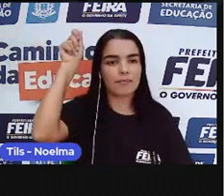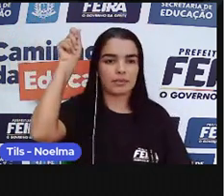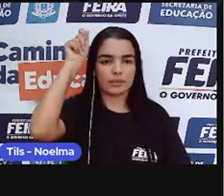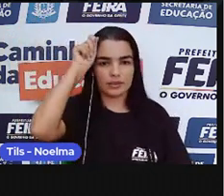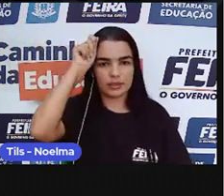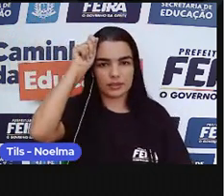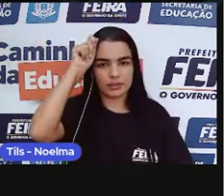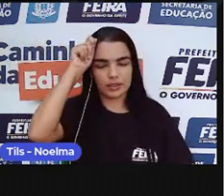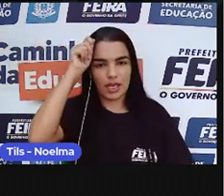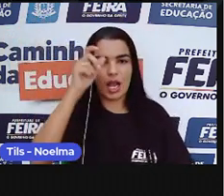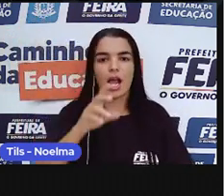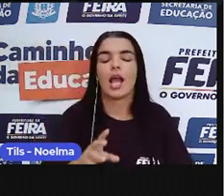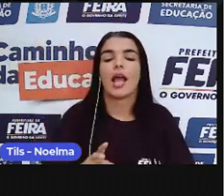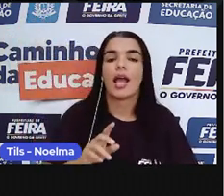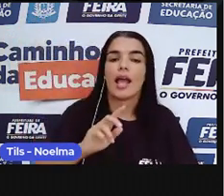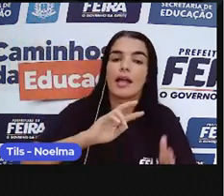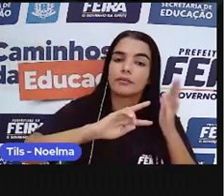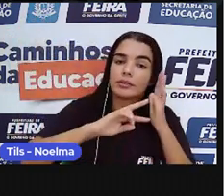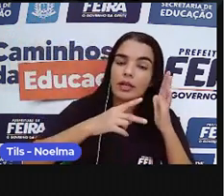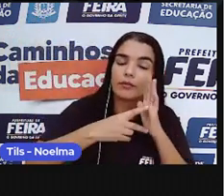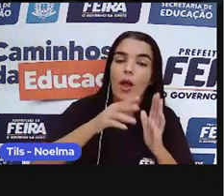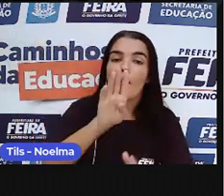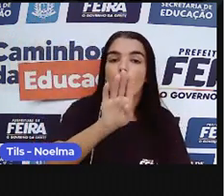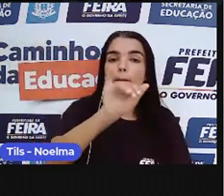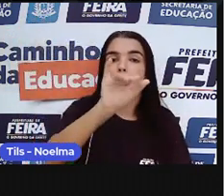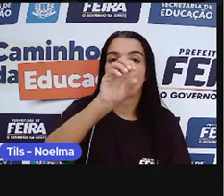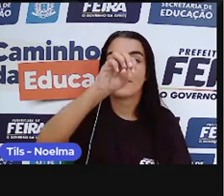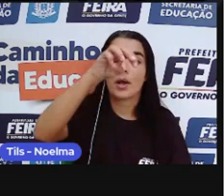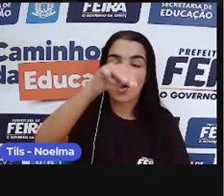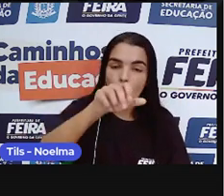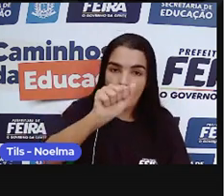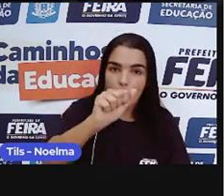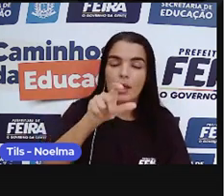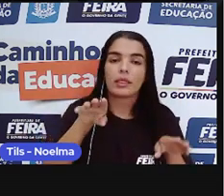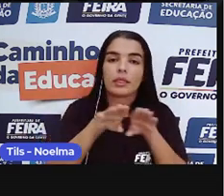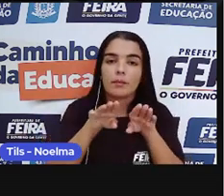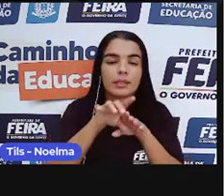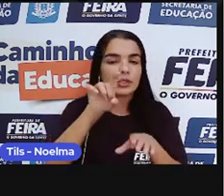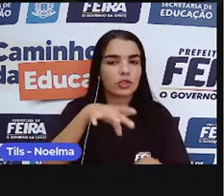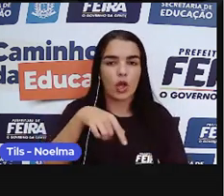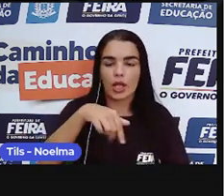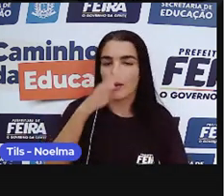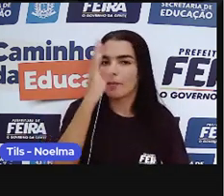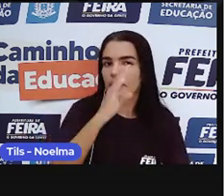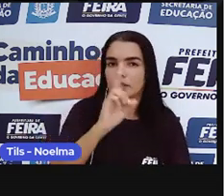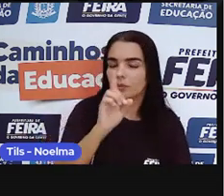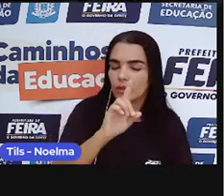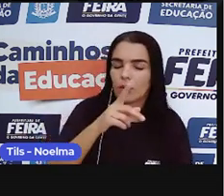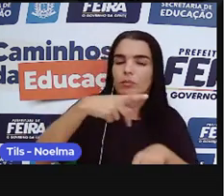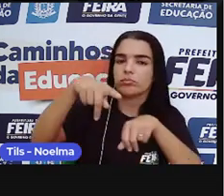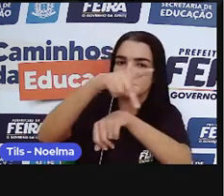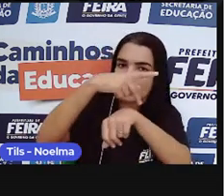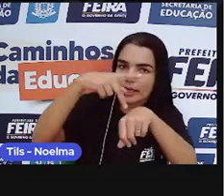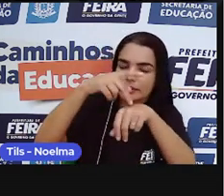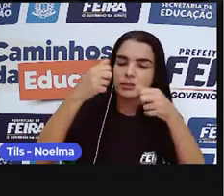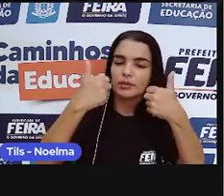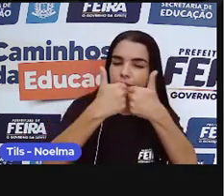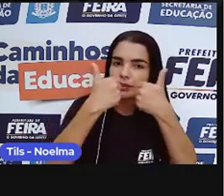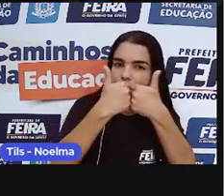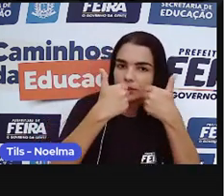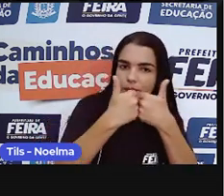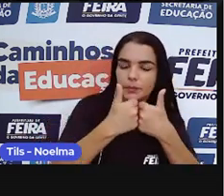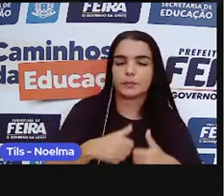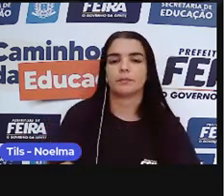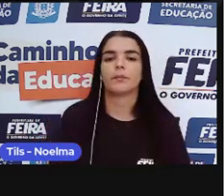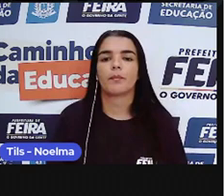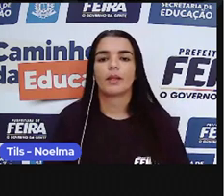de bioma que vai abranger não só o Brasil, como outros países também. Essa Amazônia, que vai